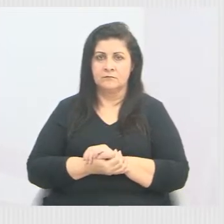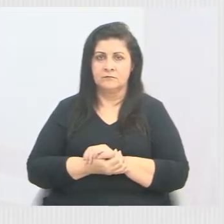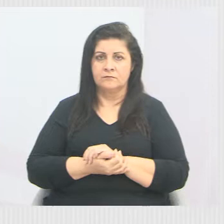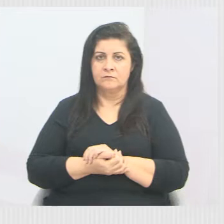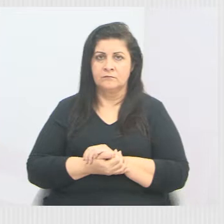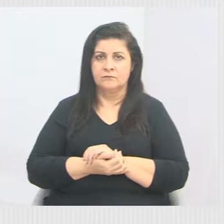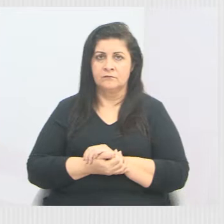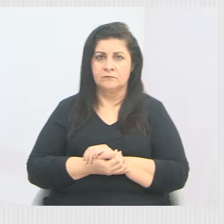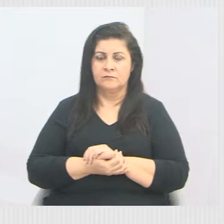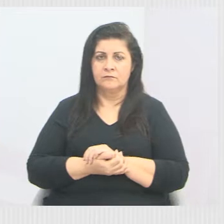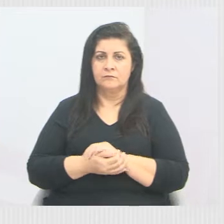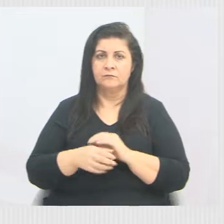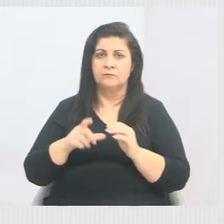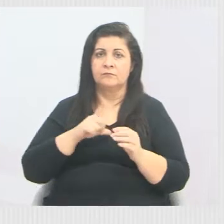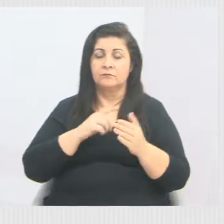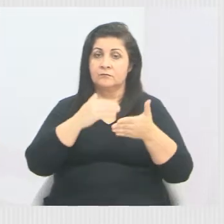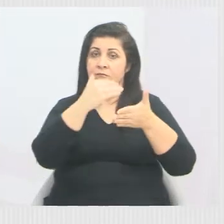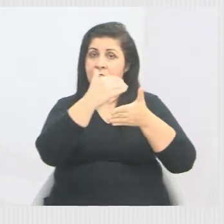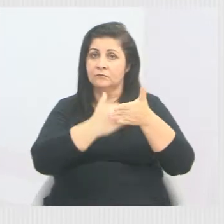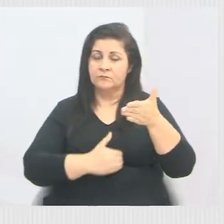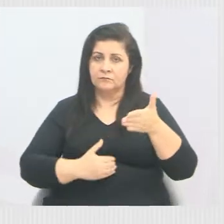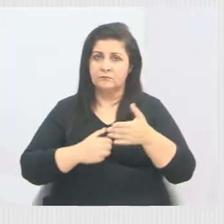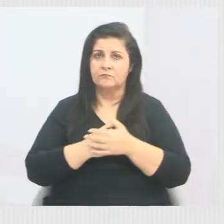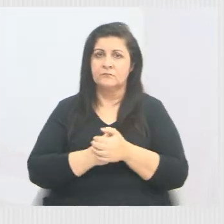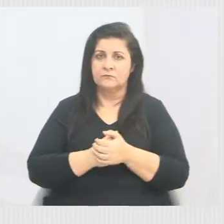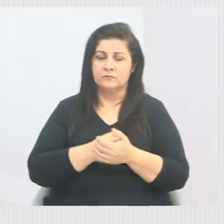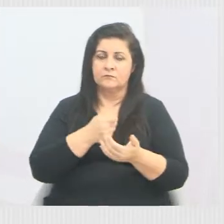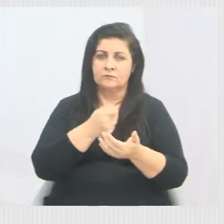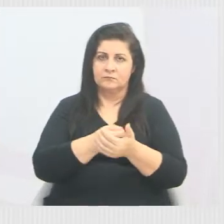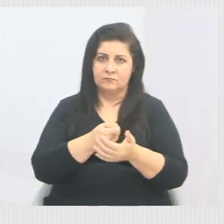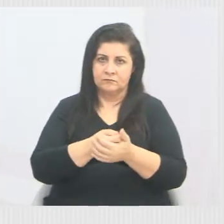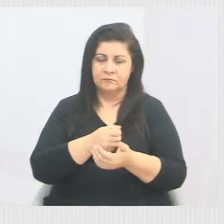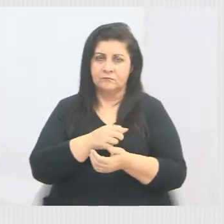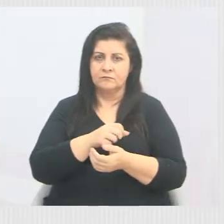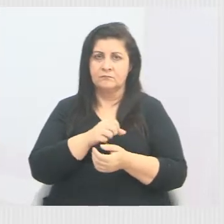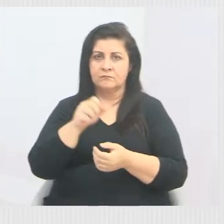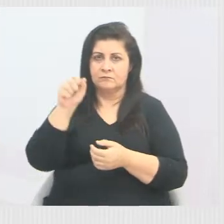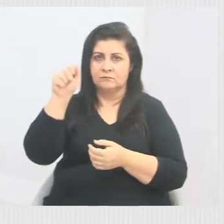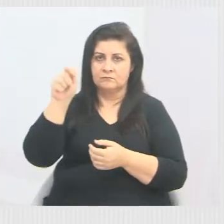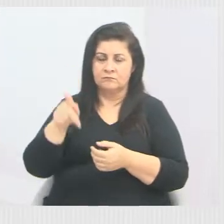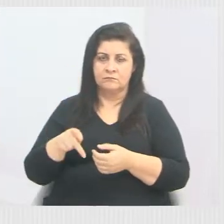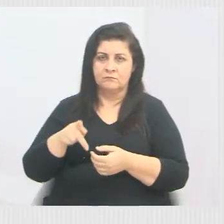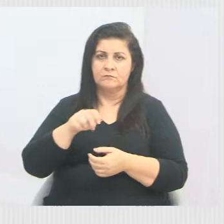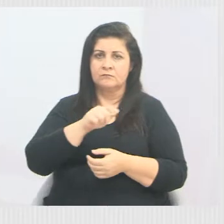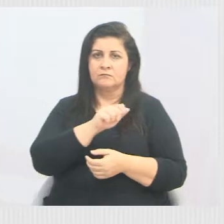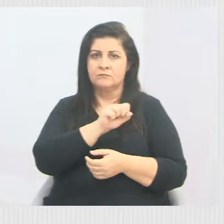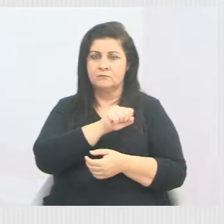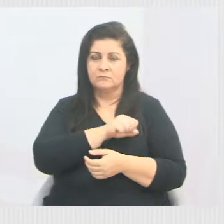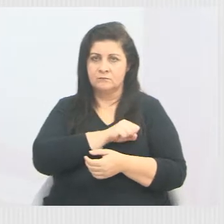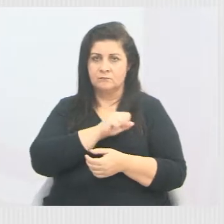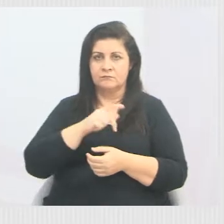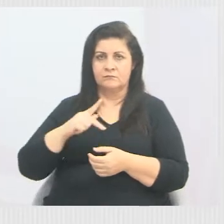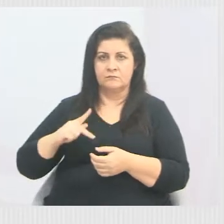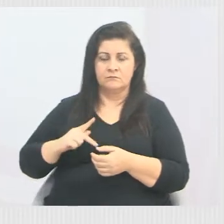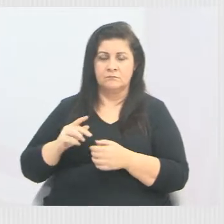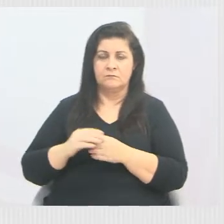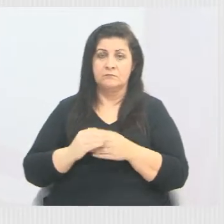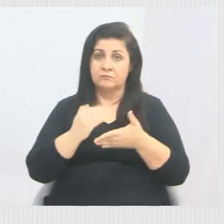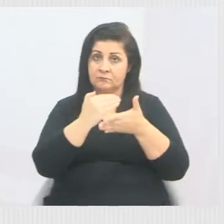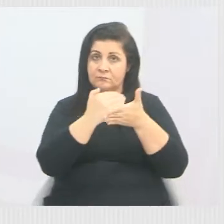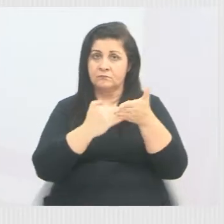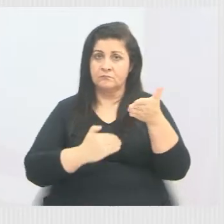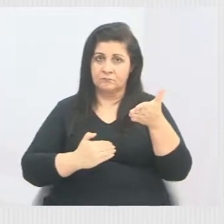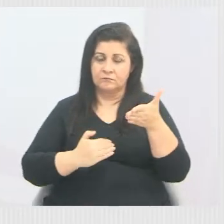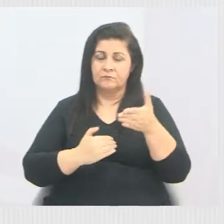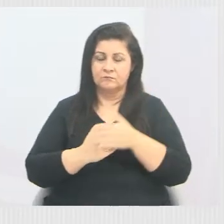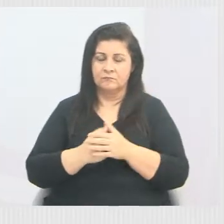Temos aqui as deduções, que é a contribuição do servidor para o plano de previdência. Este valor aqui, ele é deduzido, né,